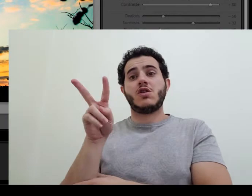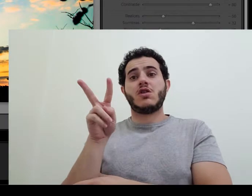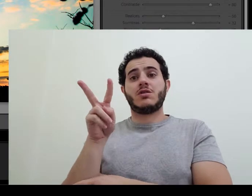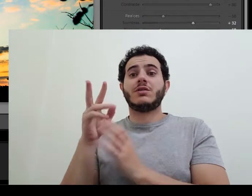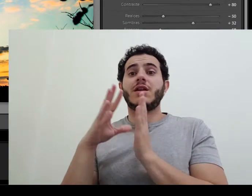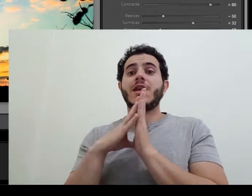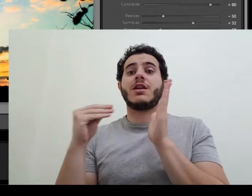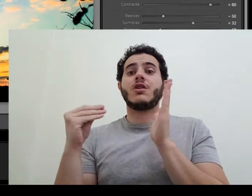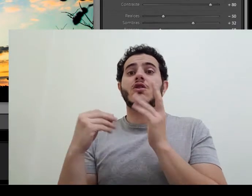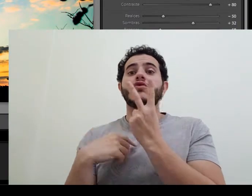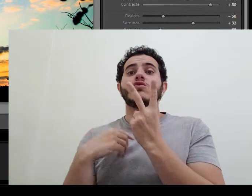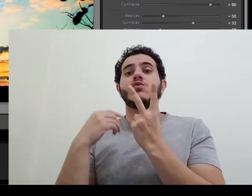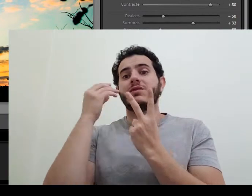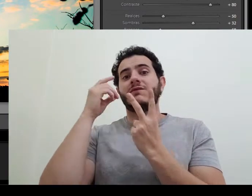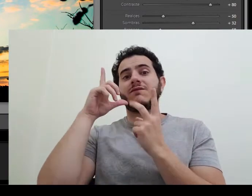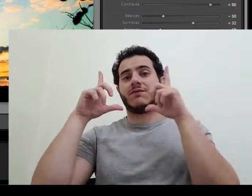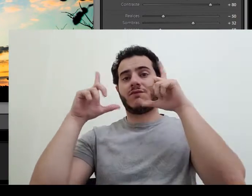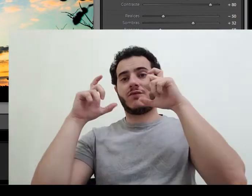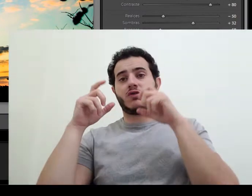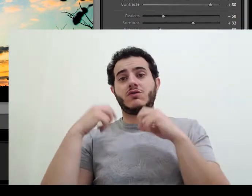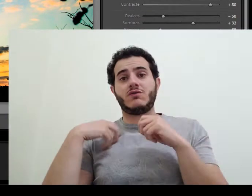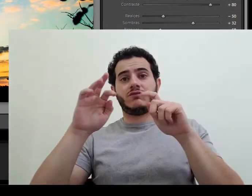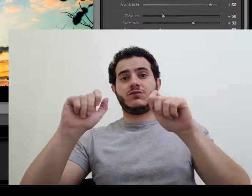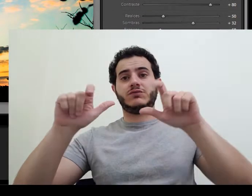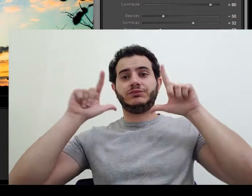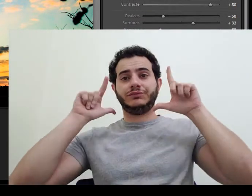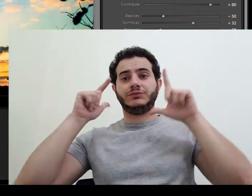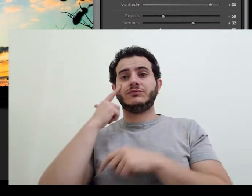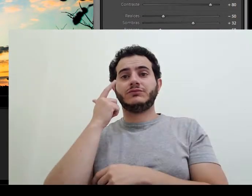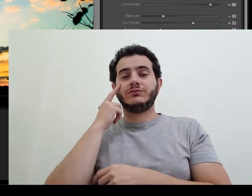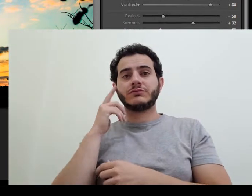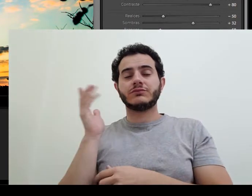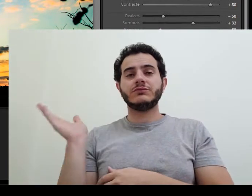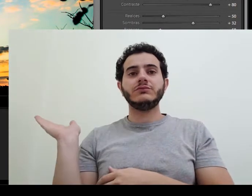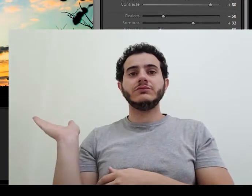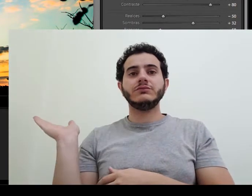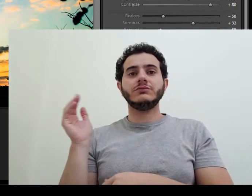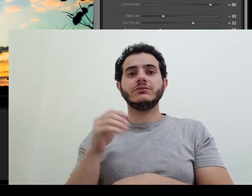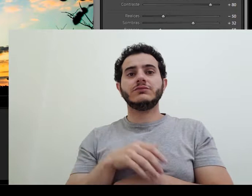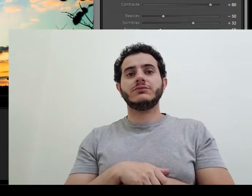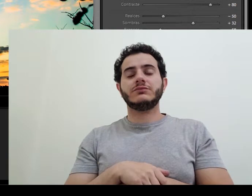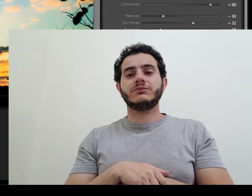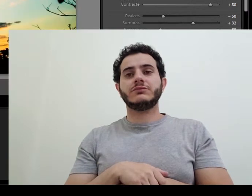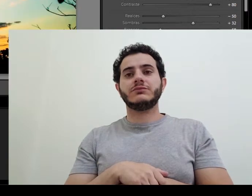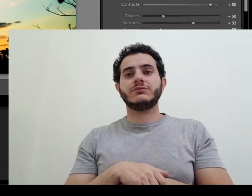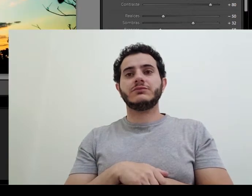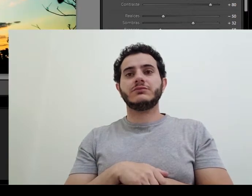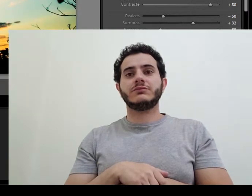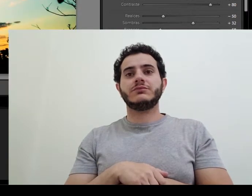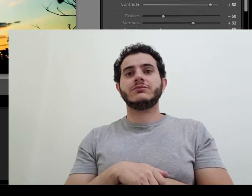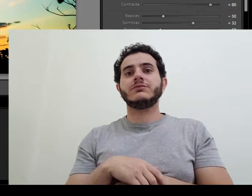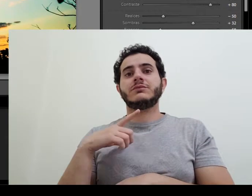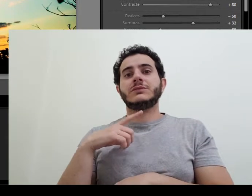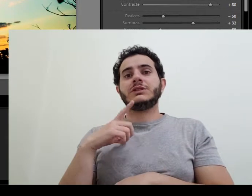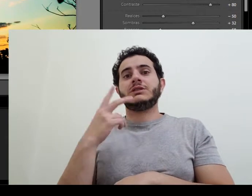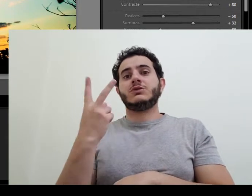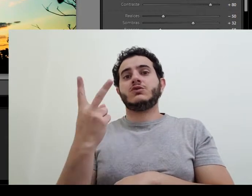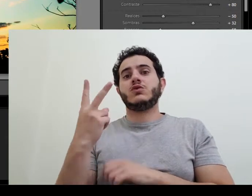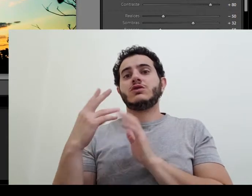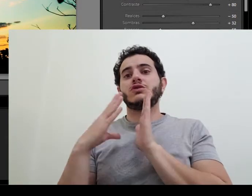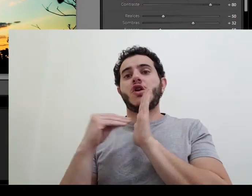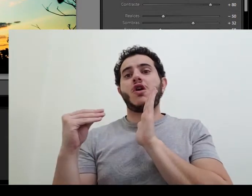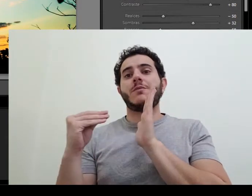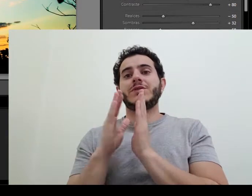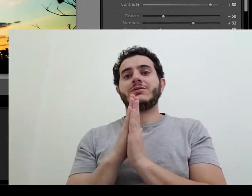fez. Ele criou uma segunda cópia. Eu vou aumentar aqui para vocês enxergarem um pouco melhor. Ó. Criou uma segunda cópia. Estou com uma